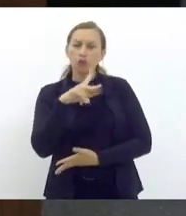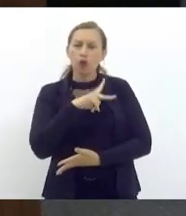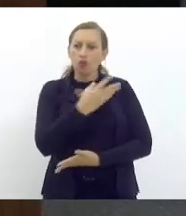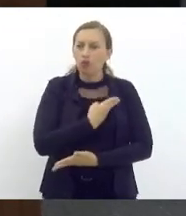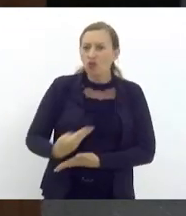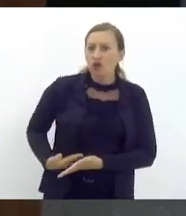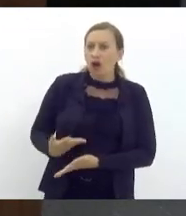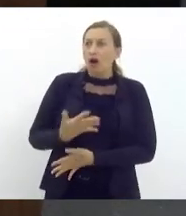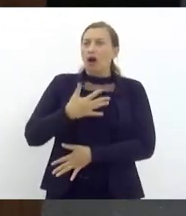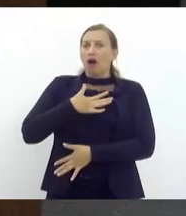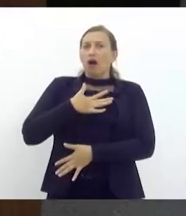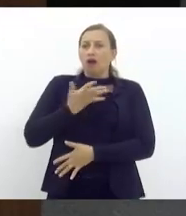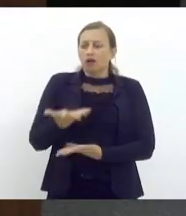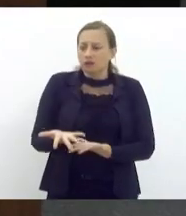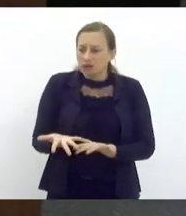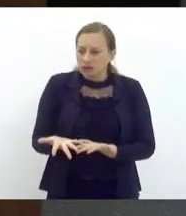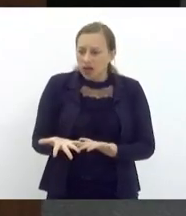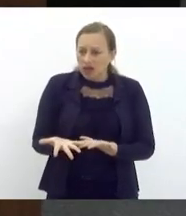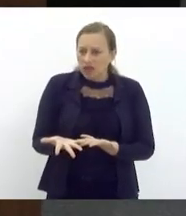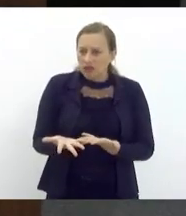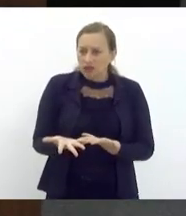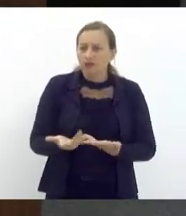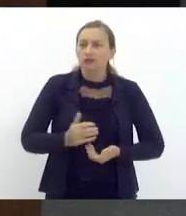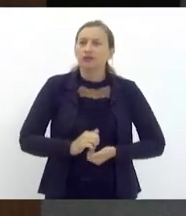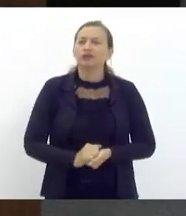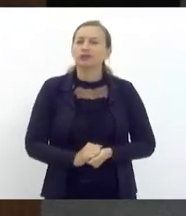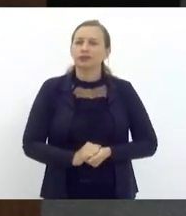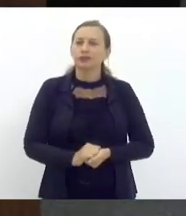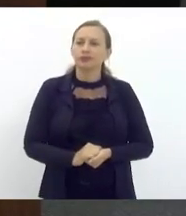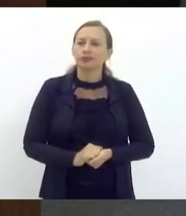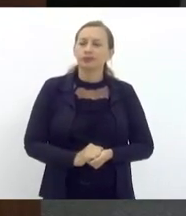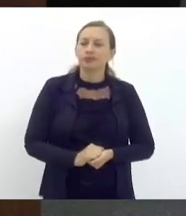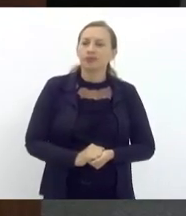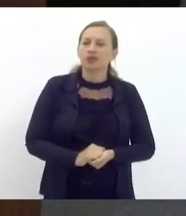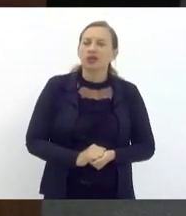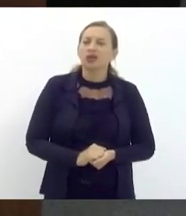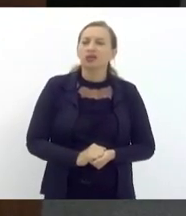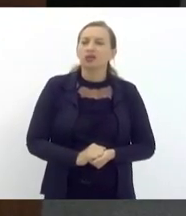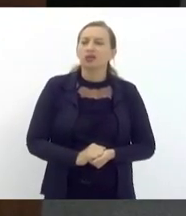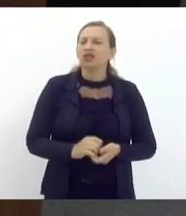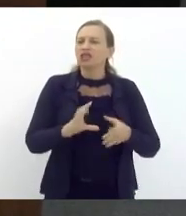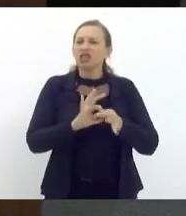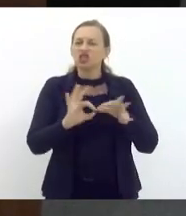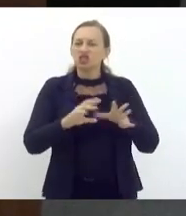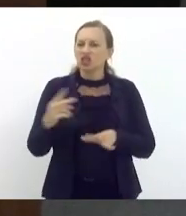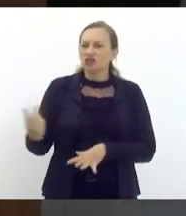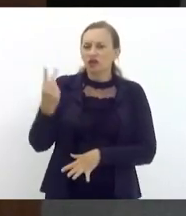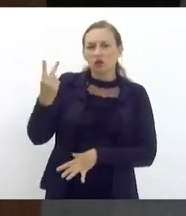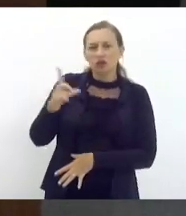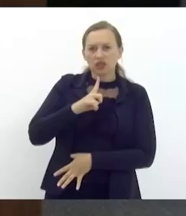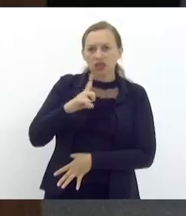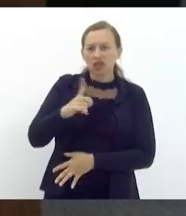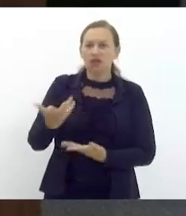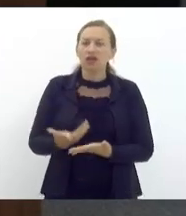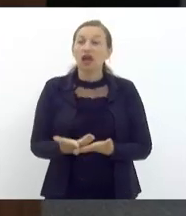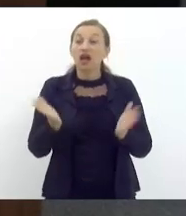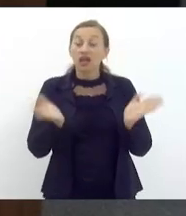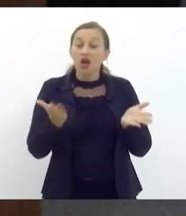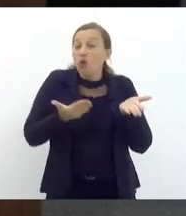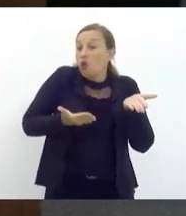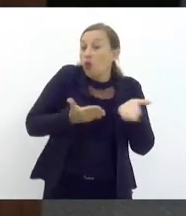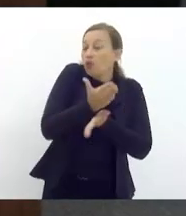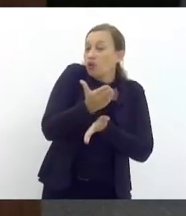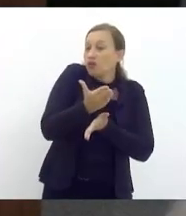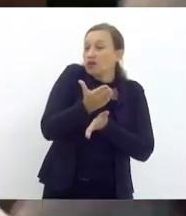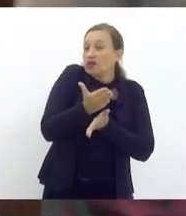polvorosa porque várias resoluções sobre pesca agricultura etc deixaram de valer e agora com aprovação